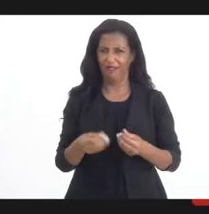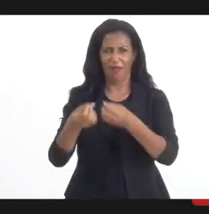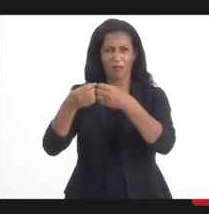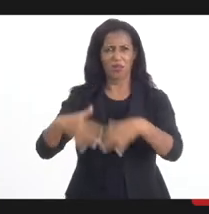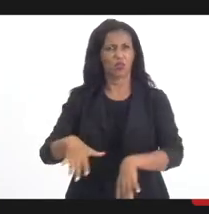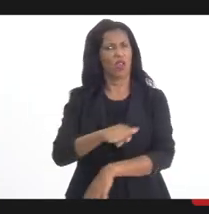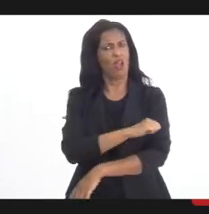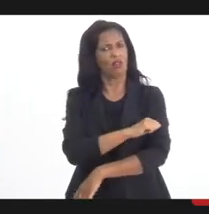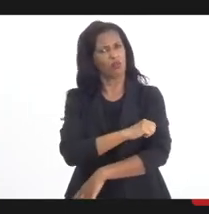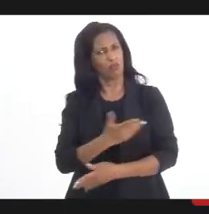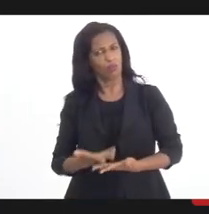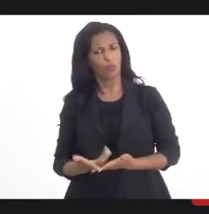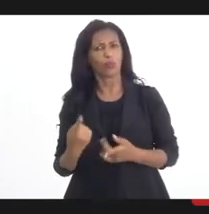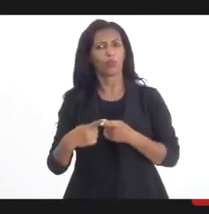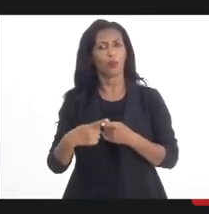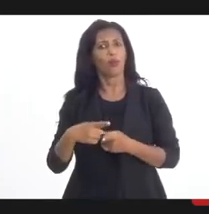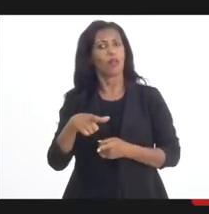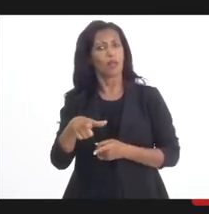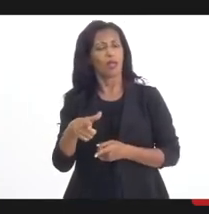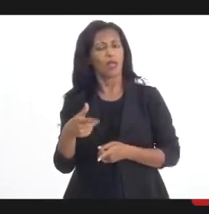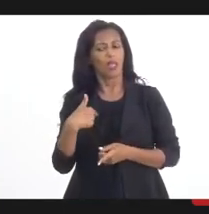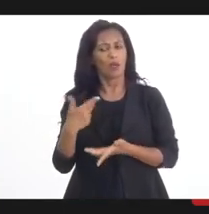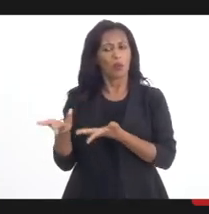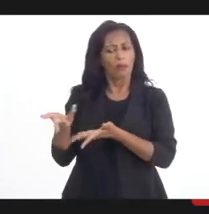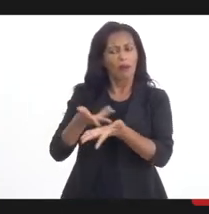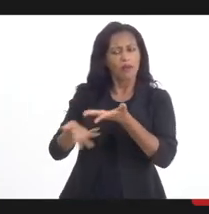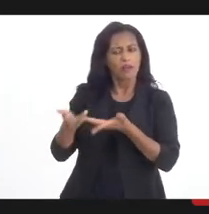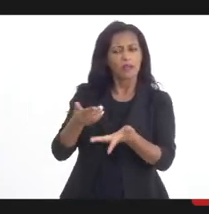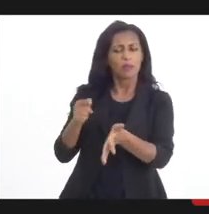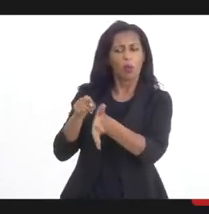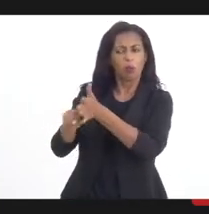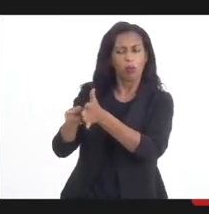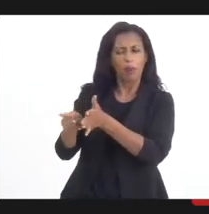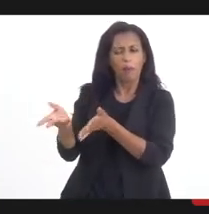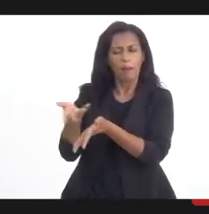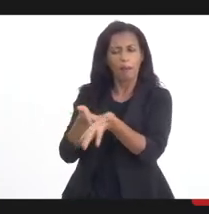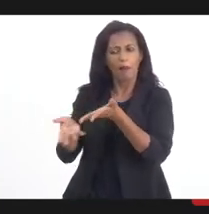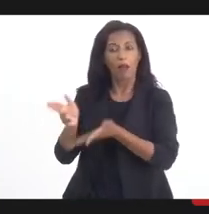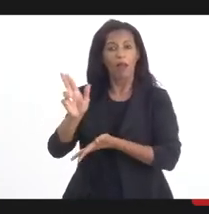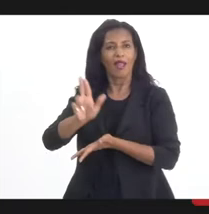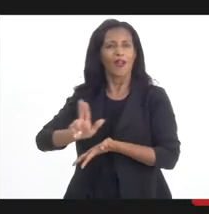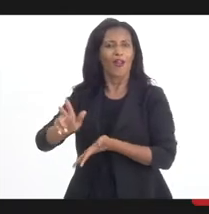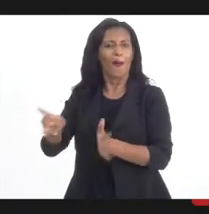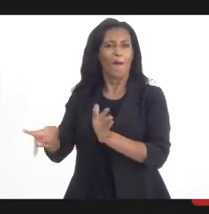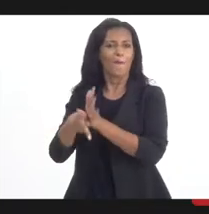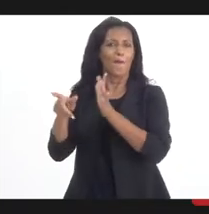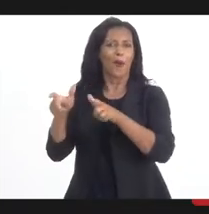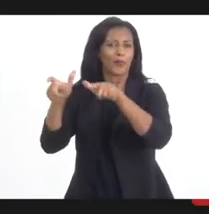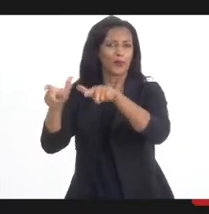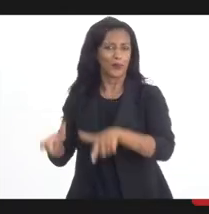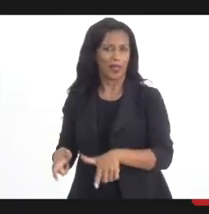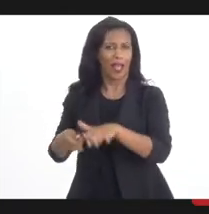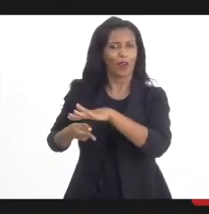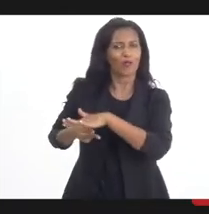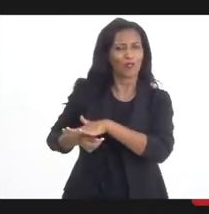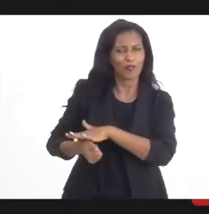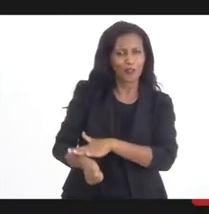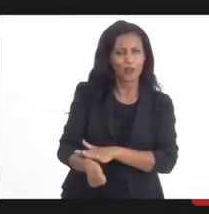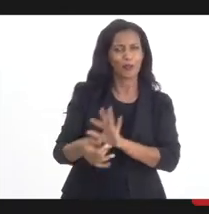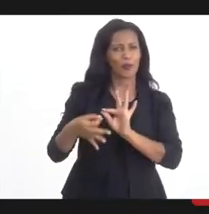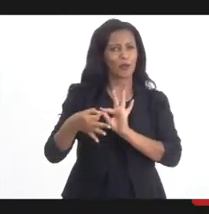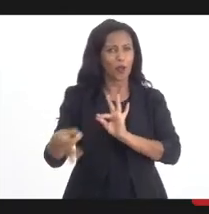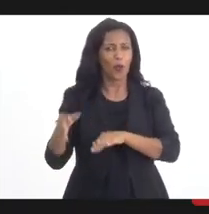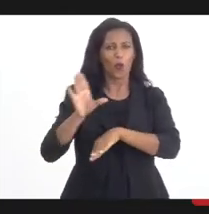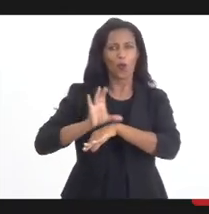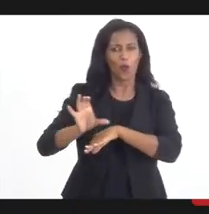porque existem alunos que eu participo, que eu dou aula, e que querem uma universidade própria da Zona Oeste, com investimento, com extensão,